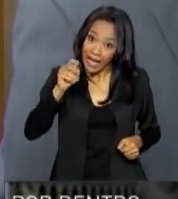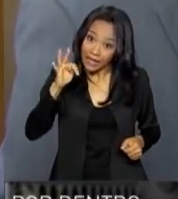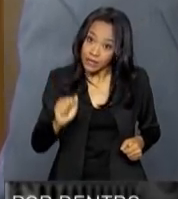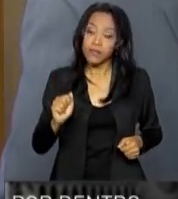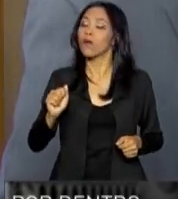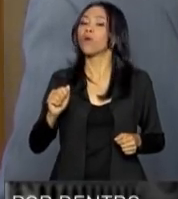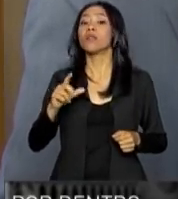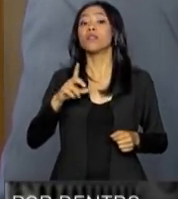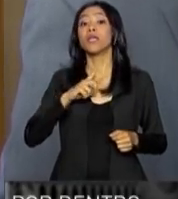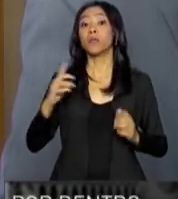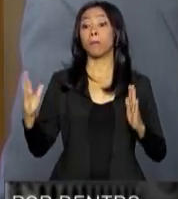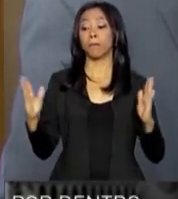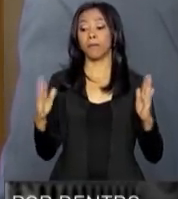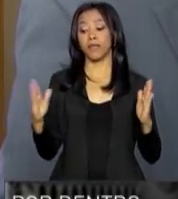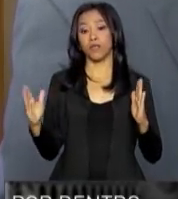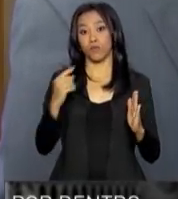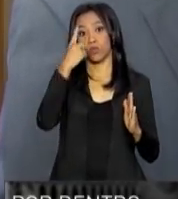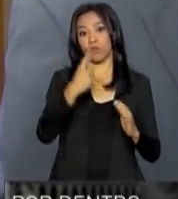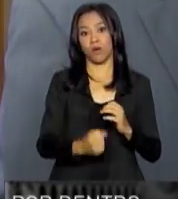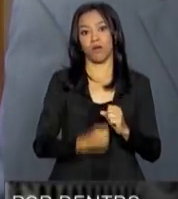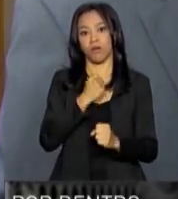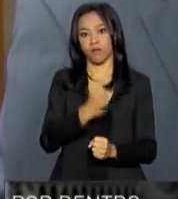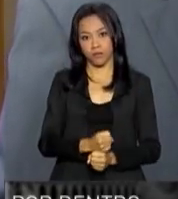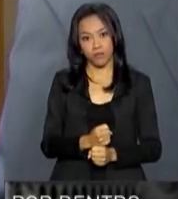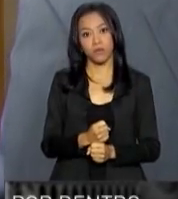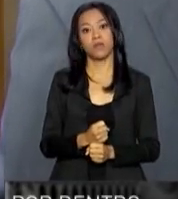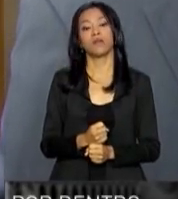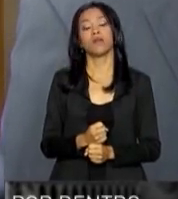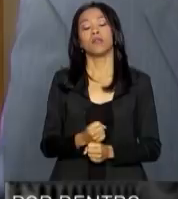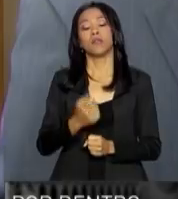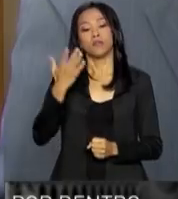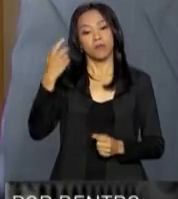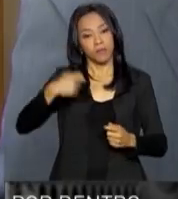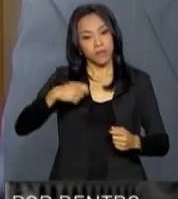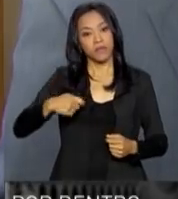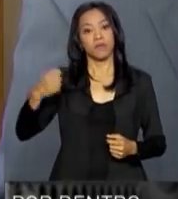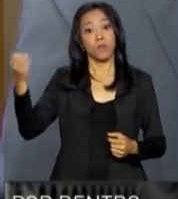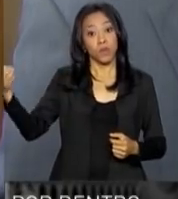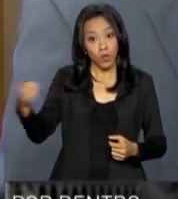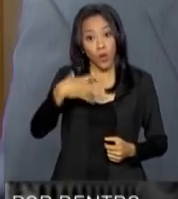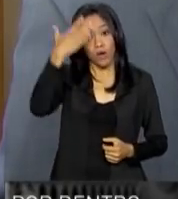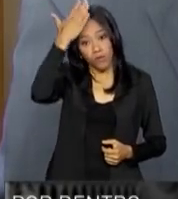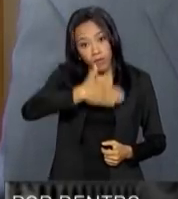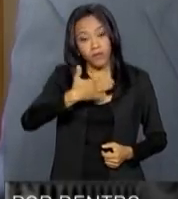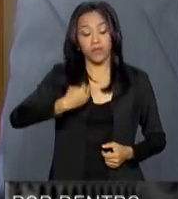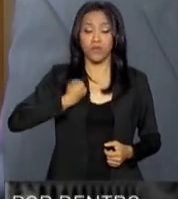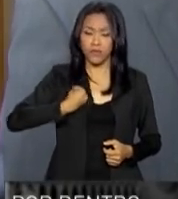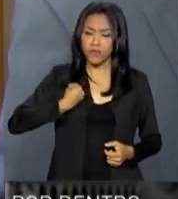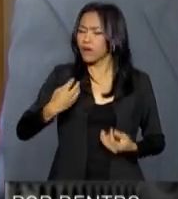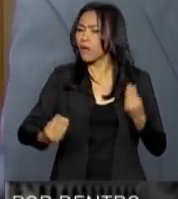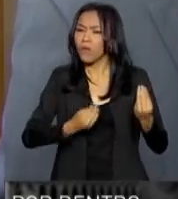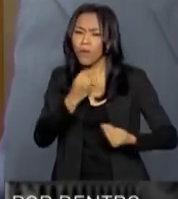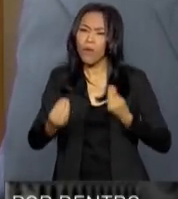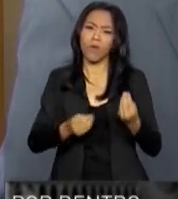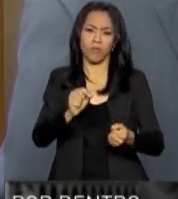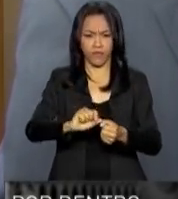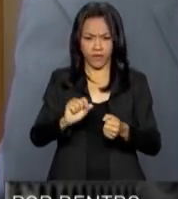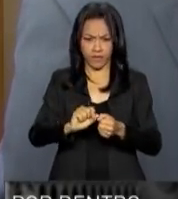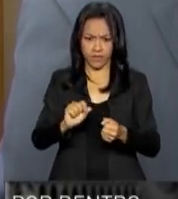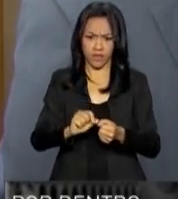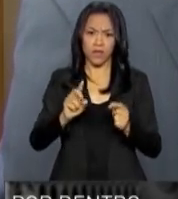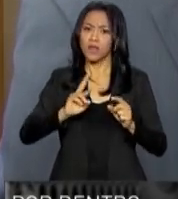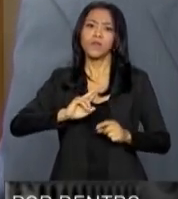a partir da última foi divido você tem que realizar uma nova rede vida como pode ser feito de vidro primeiro de tudo é feito de